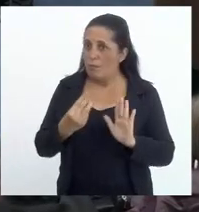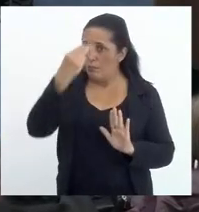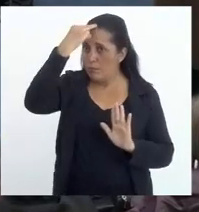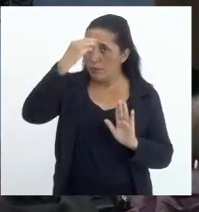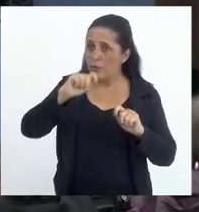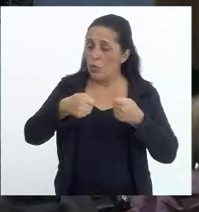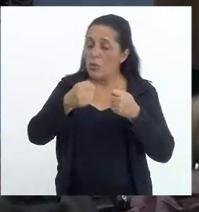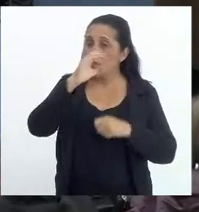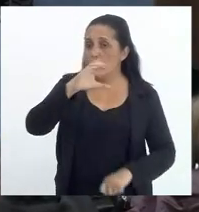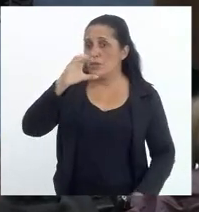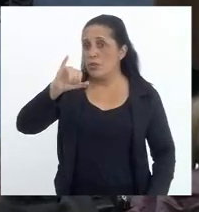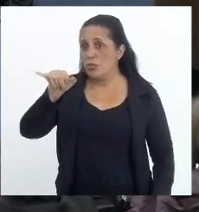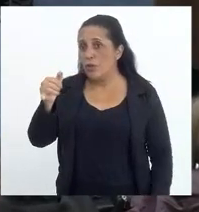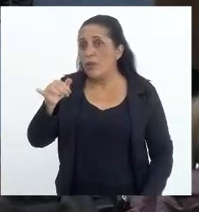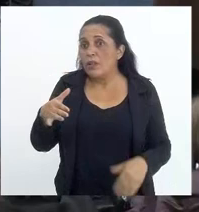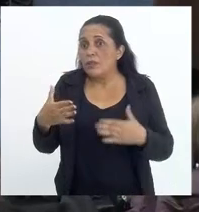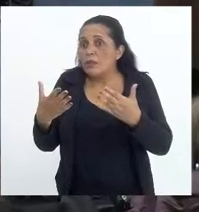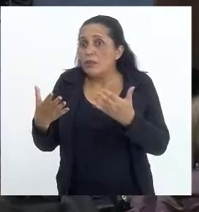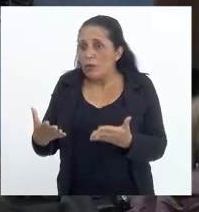Isso. Então,